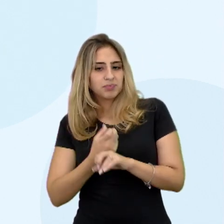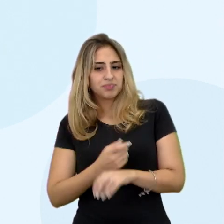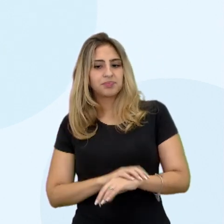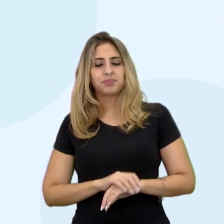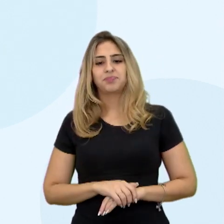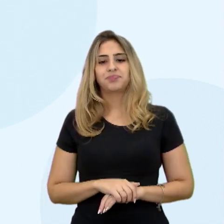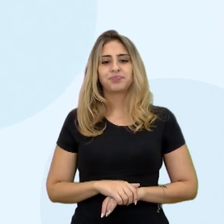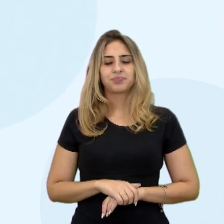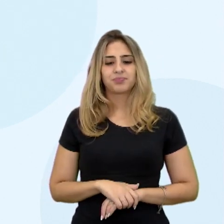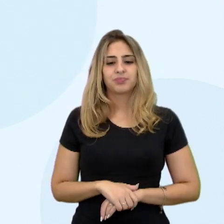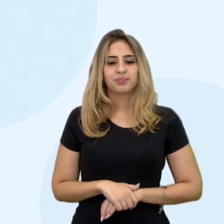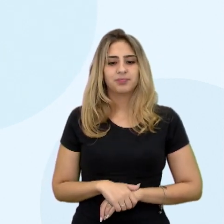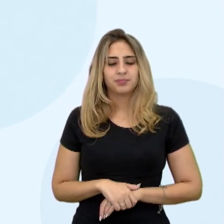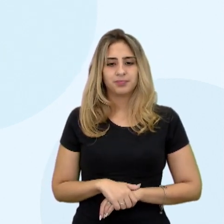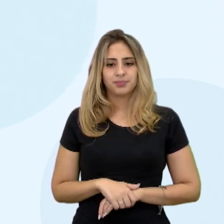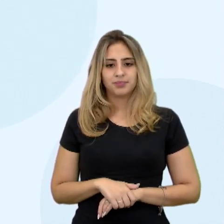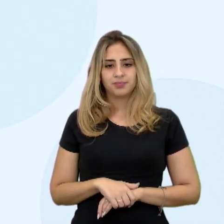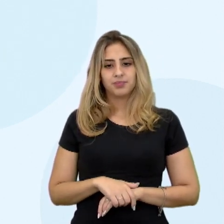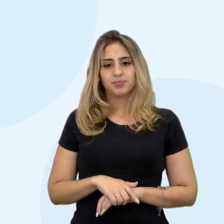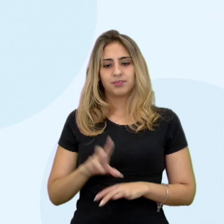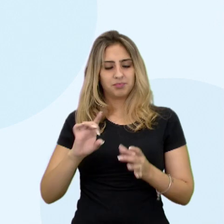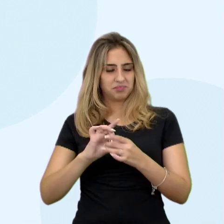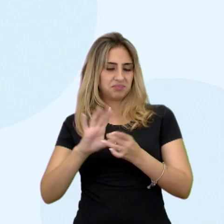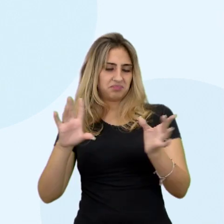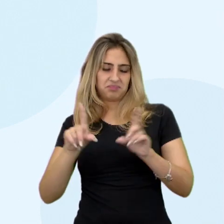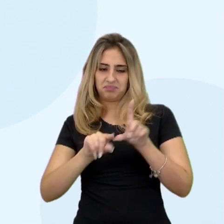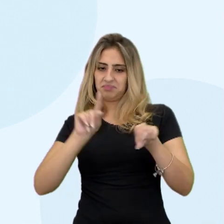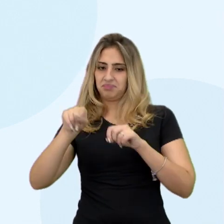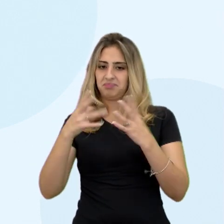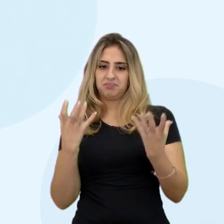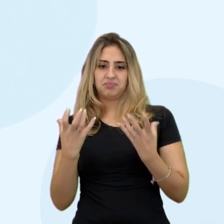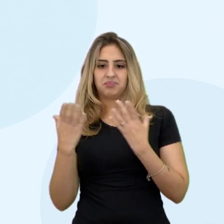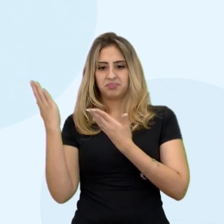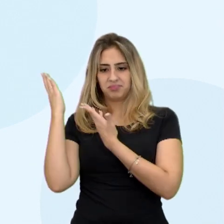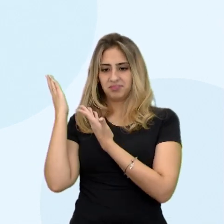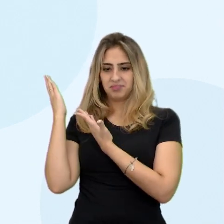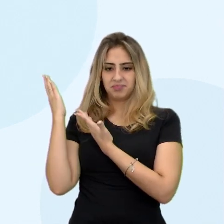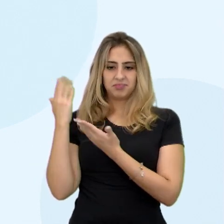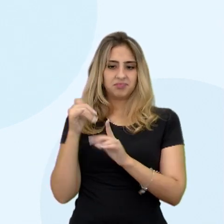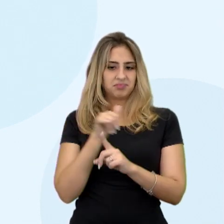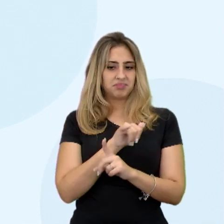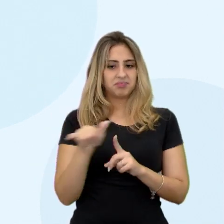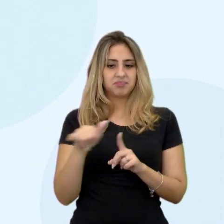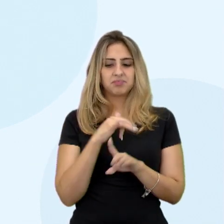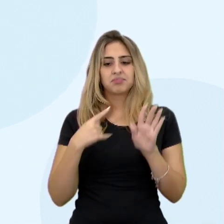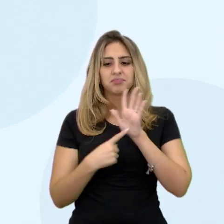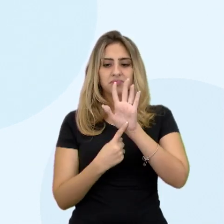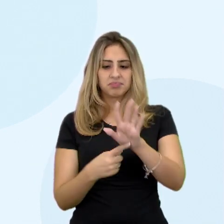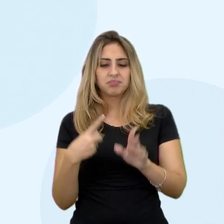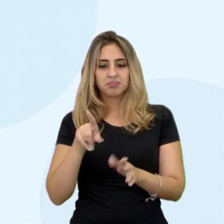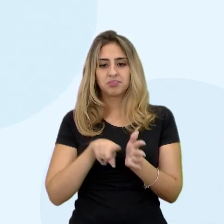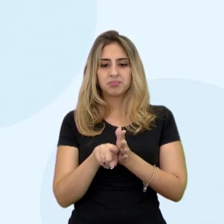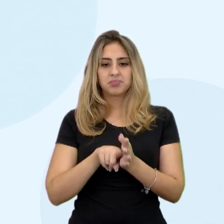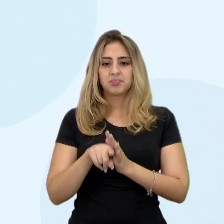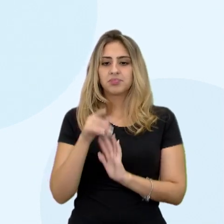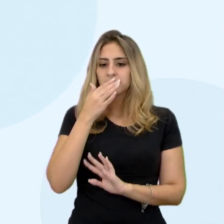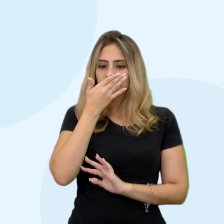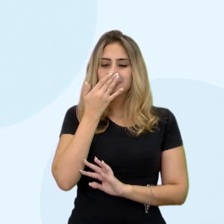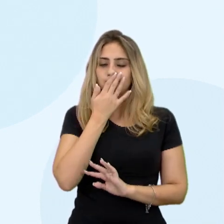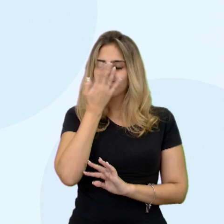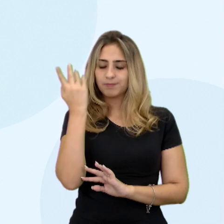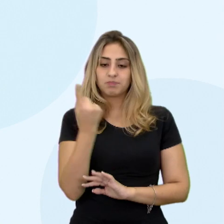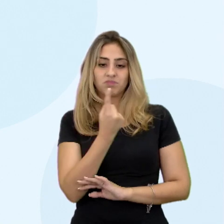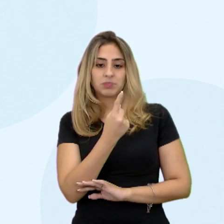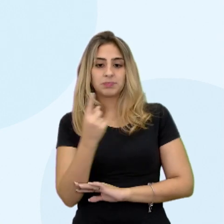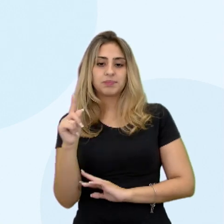sugerindo mais nada. prático. Assim. Vocês fiquem à vontade para escolher a melhor estratégia aí para a apresentação da sua pesquisa. E por